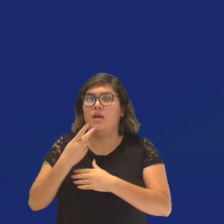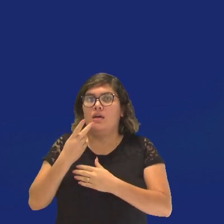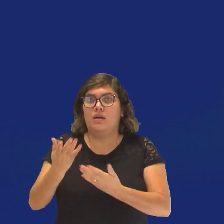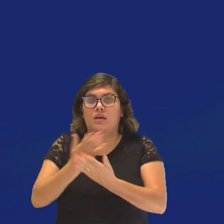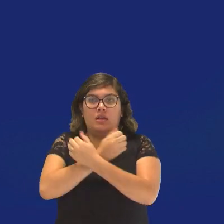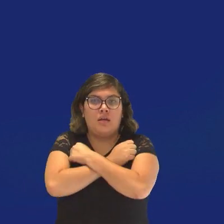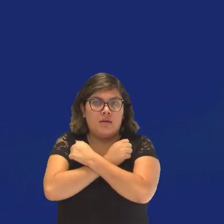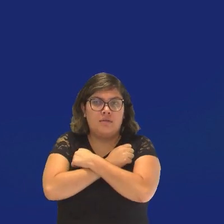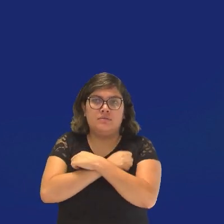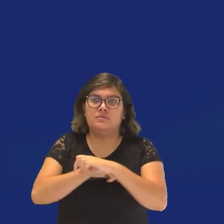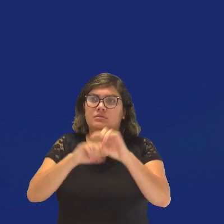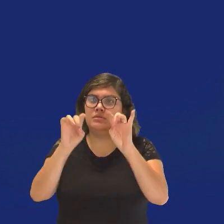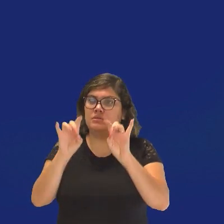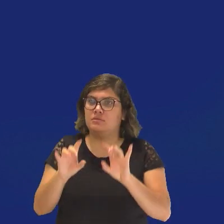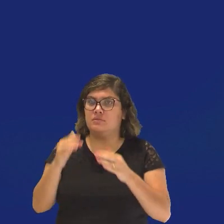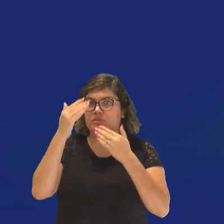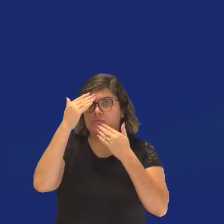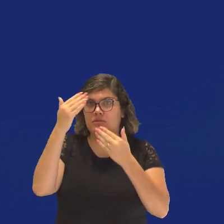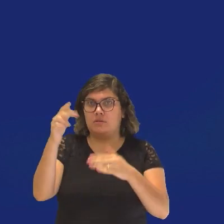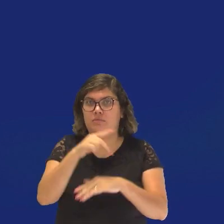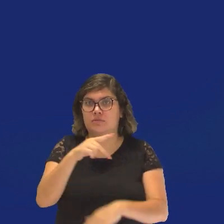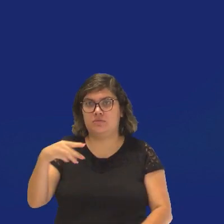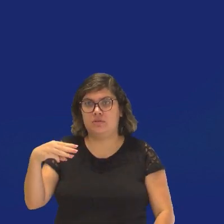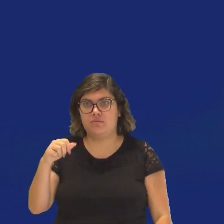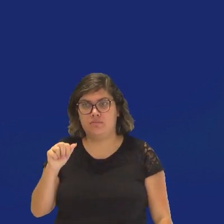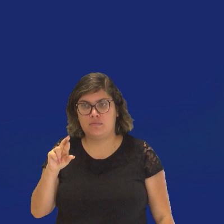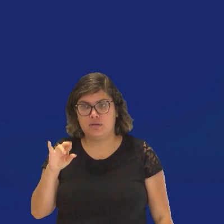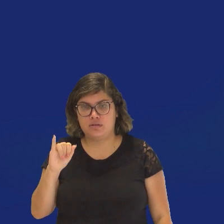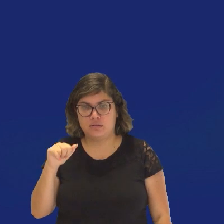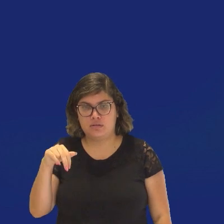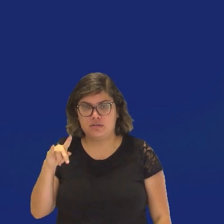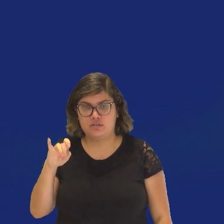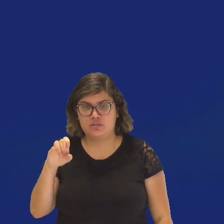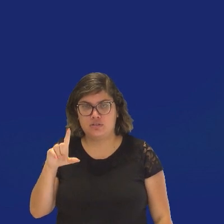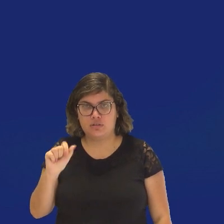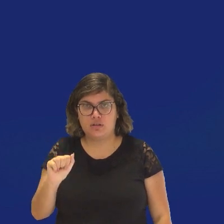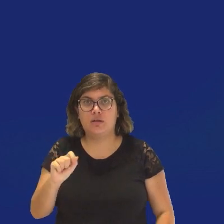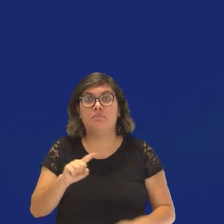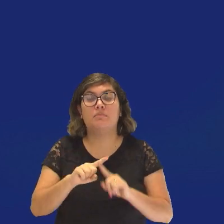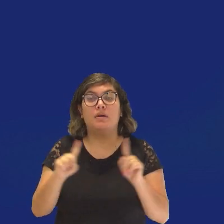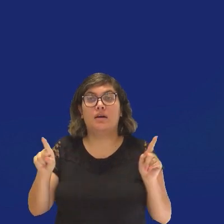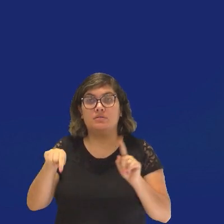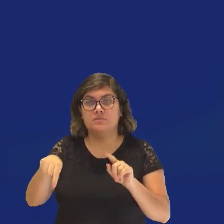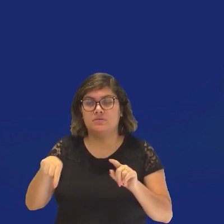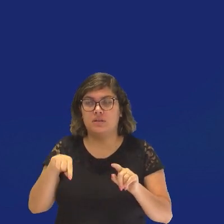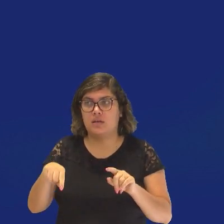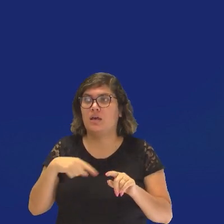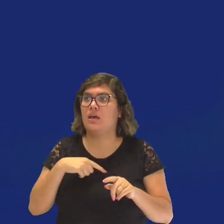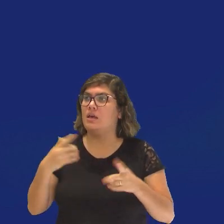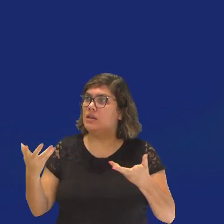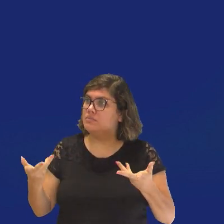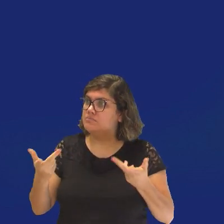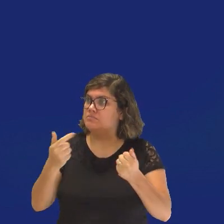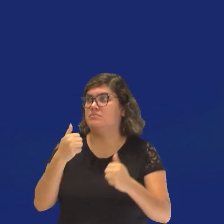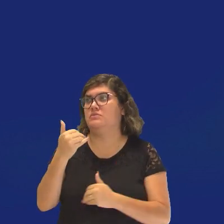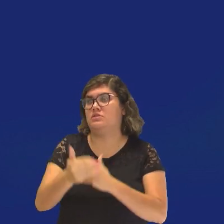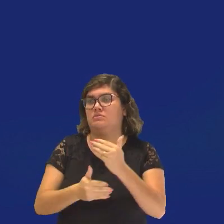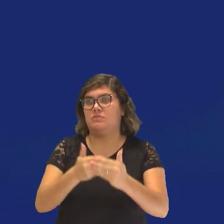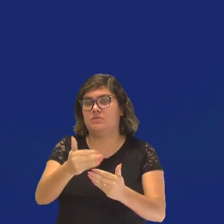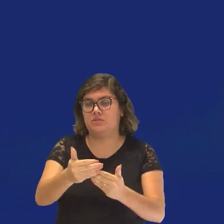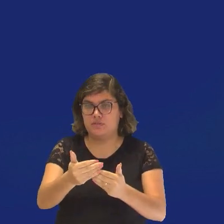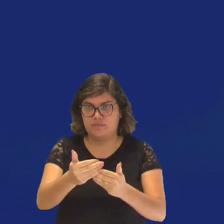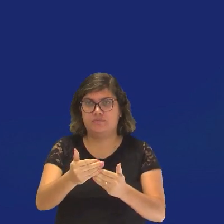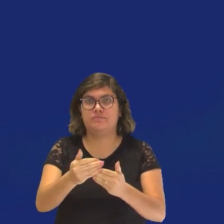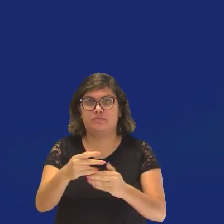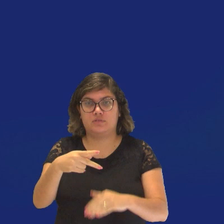abraço e um agradecimento especial para a professora Mariângela, que não pôde estar aqui com a gente, mas ela foi fantástica nesse processo, né?